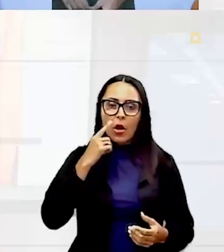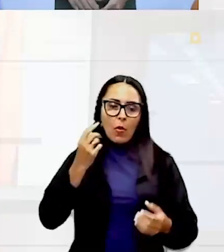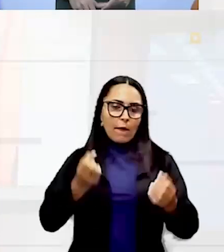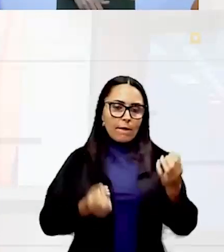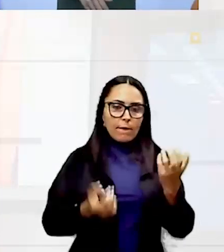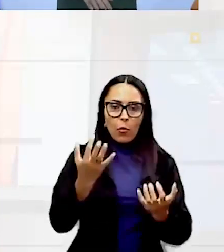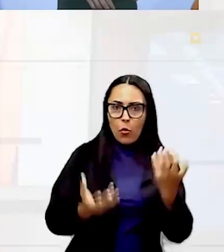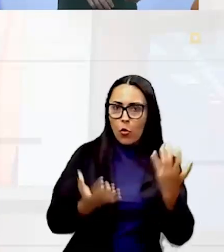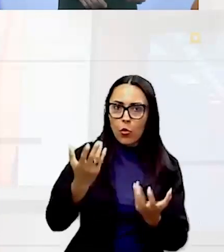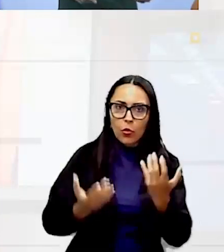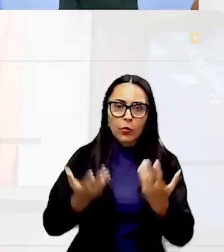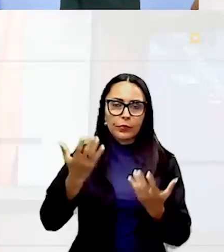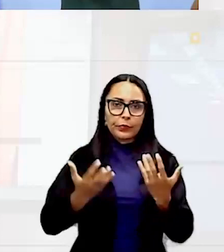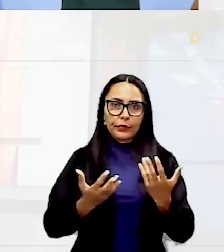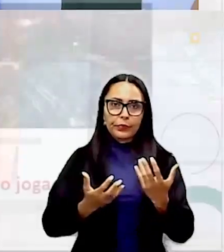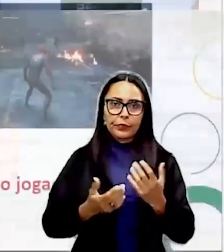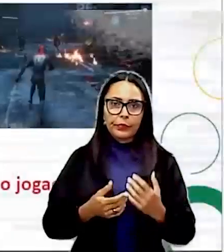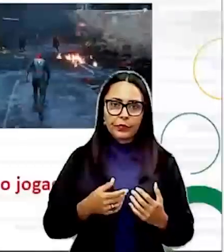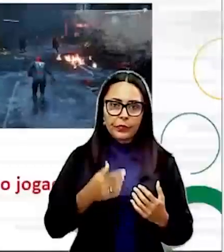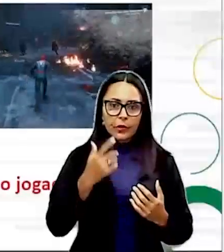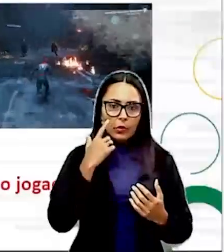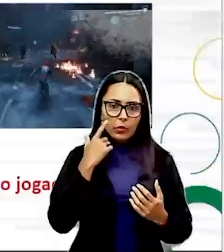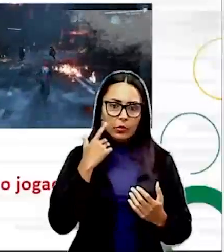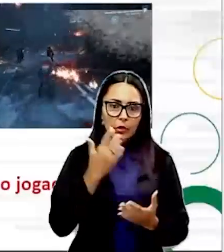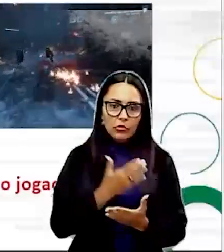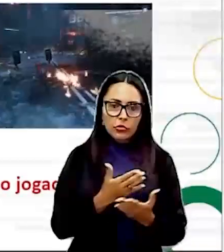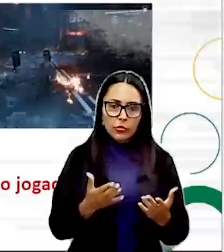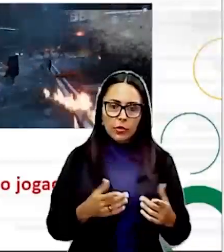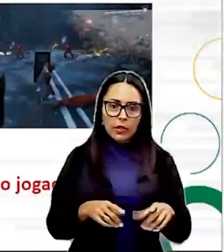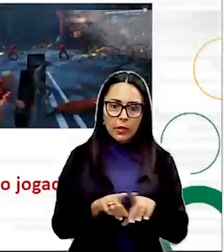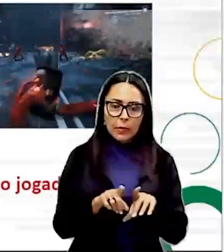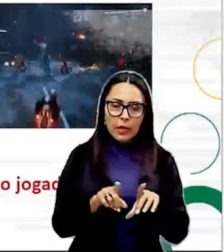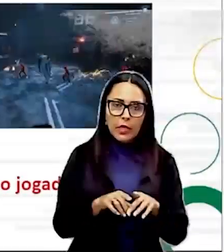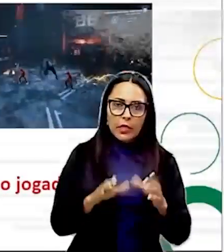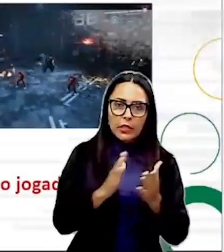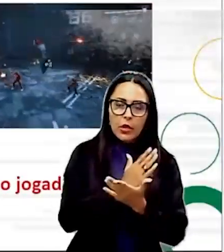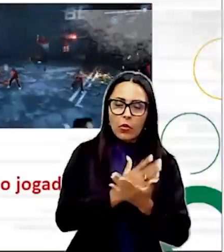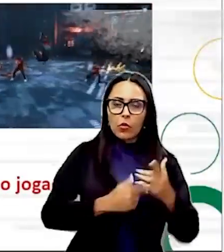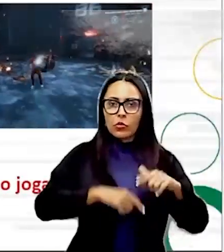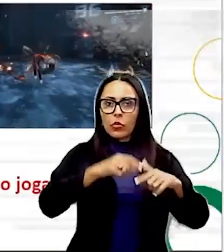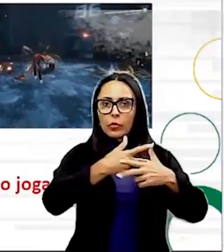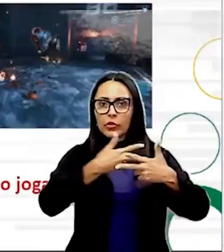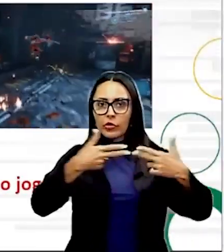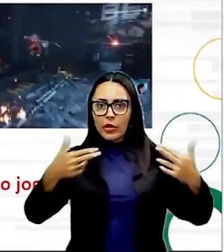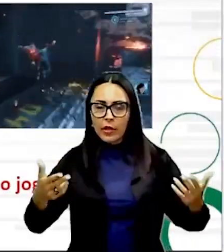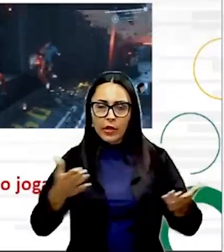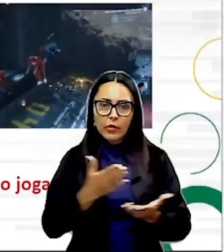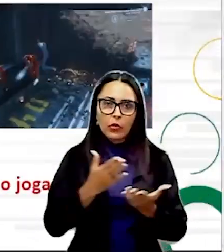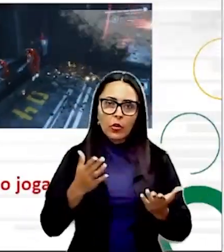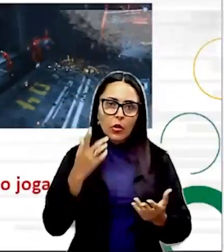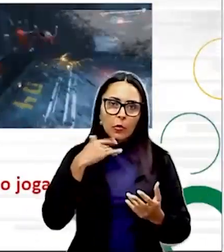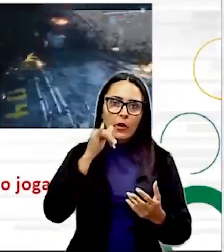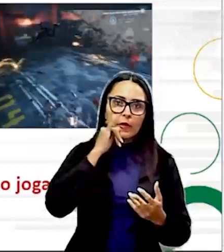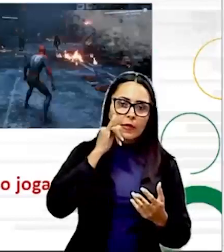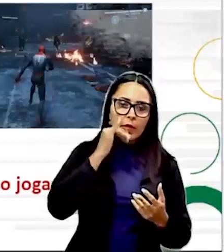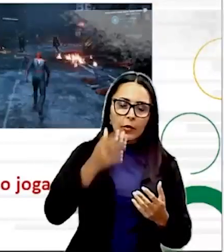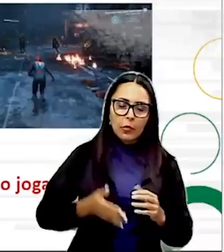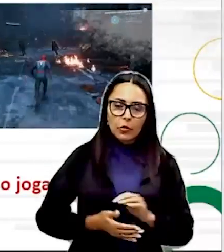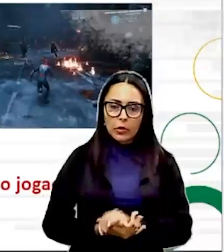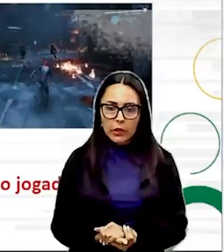fogo ou textura de alguns objetos, como por exemplo, tem um exemplo na universidade,